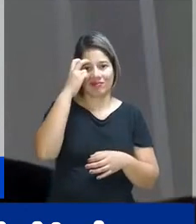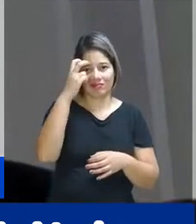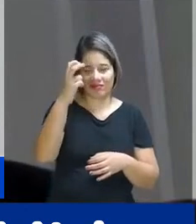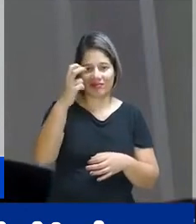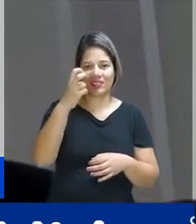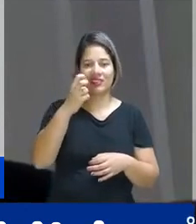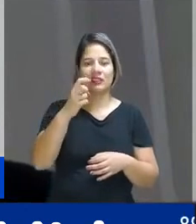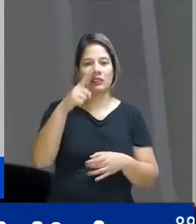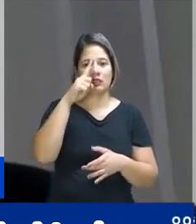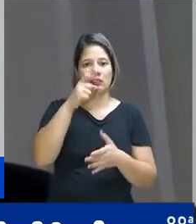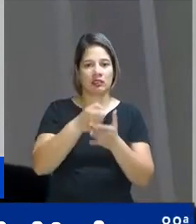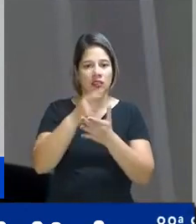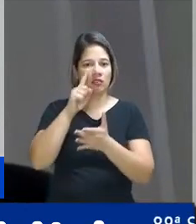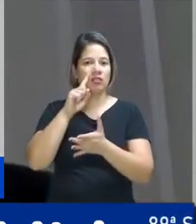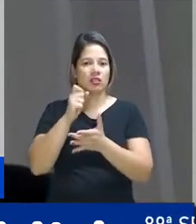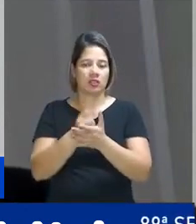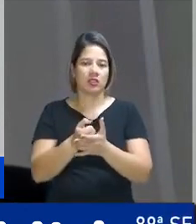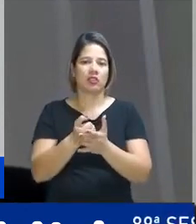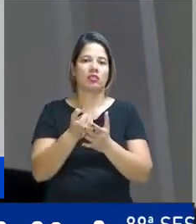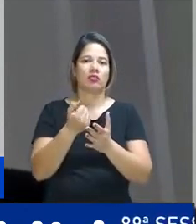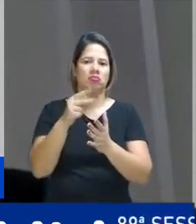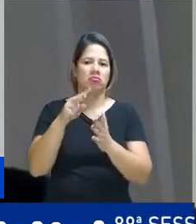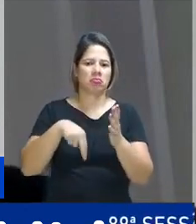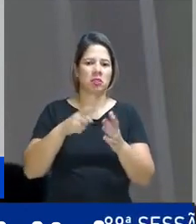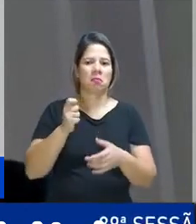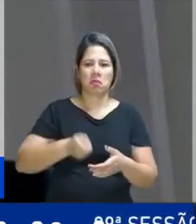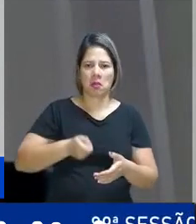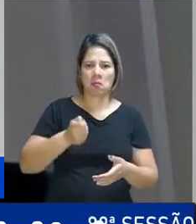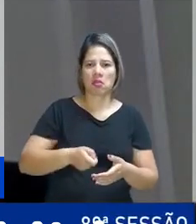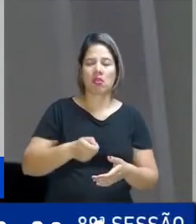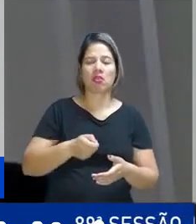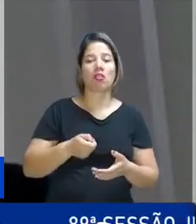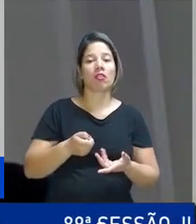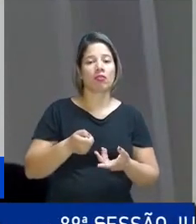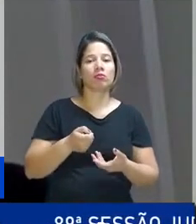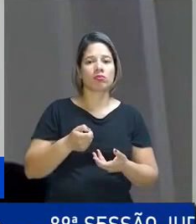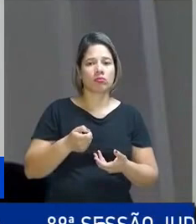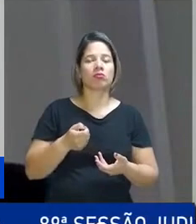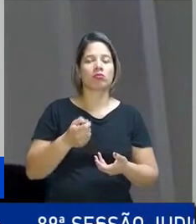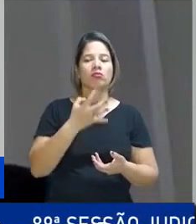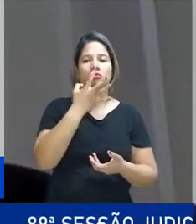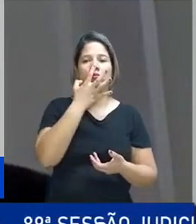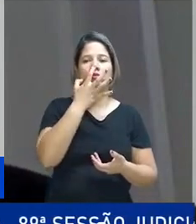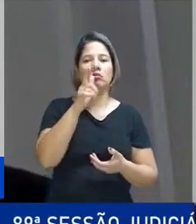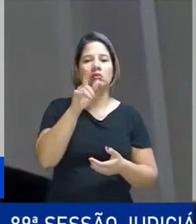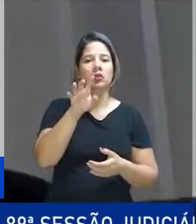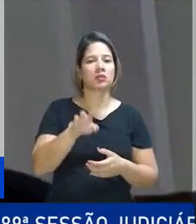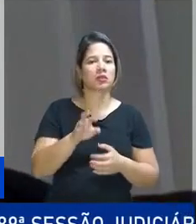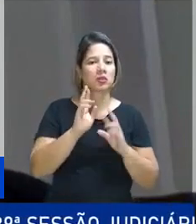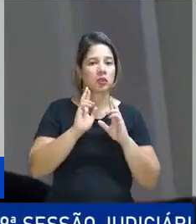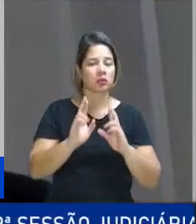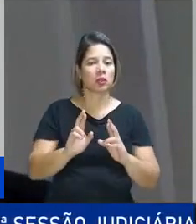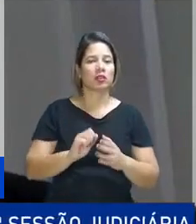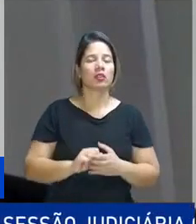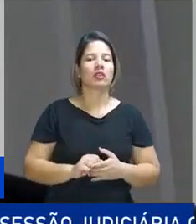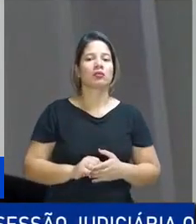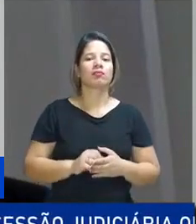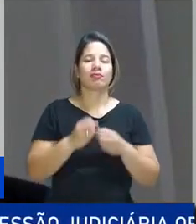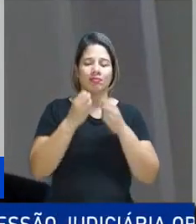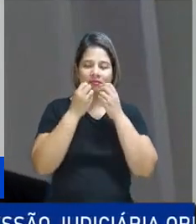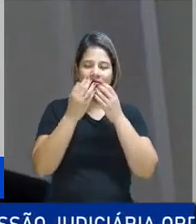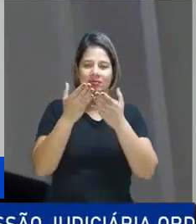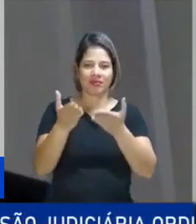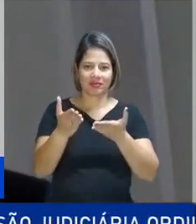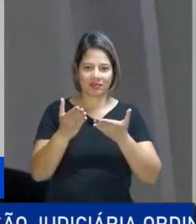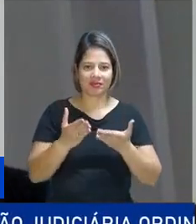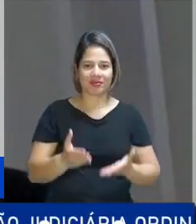sentado em uma suas cadeira com decisões e fundo branco. sentenças são obras jurídicas apreciáveis e respeitadas. Então, seja muito bem-vindo,